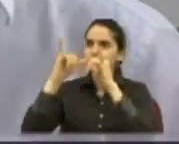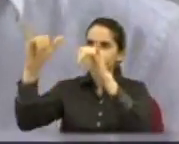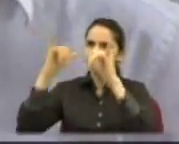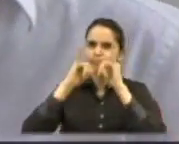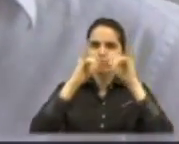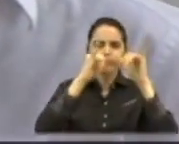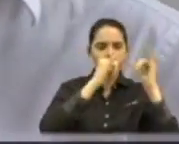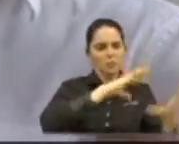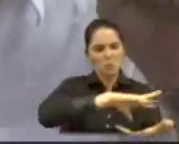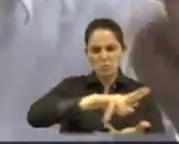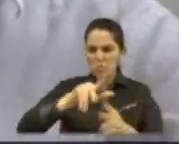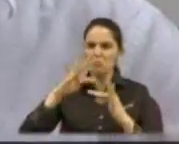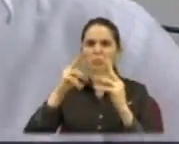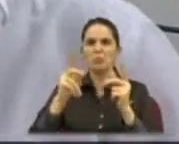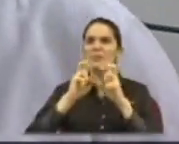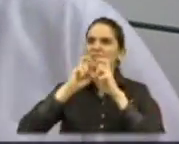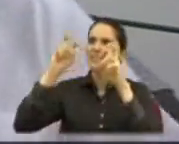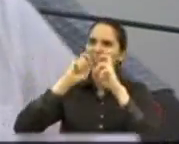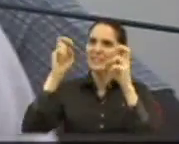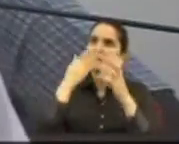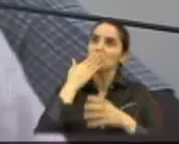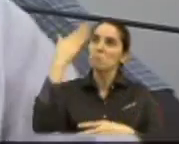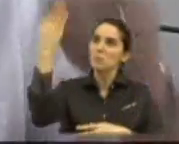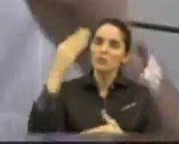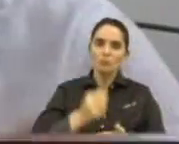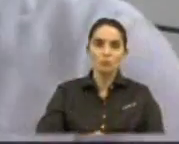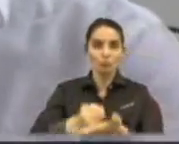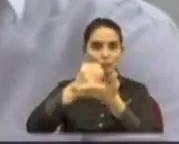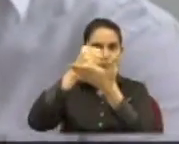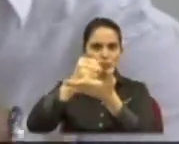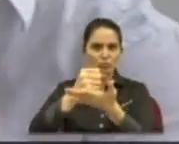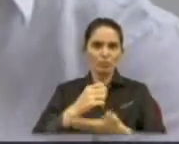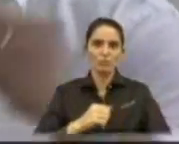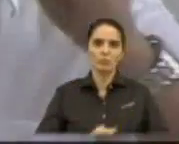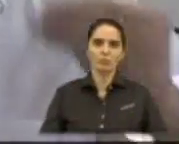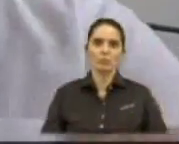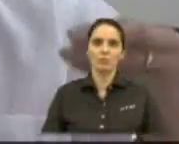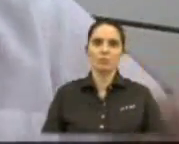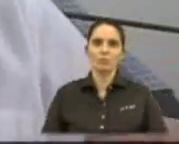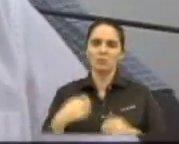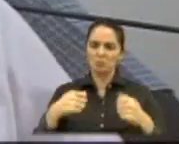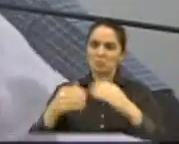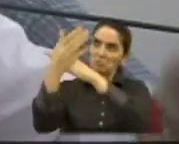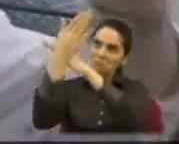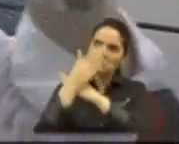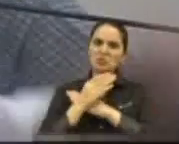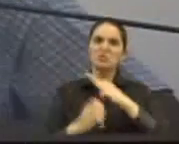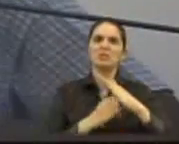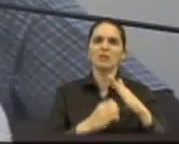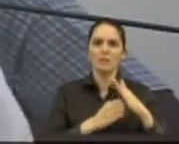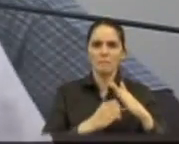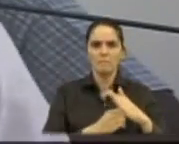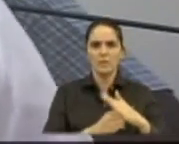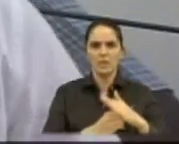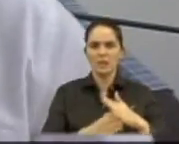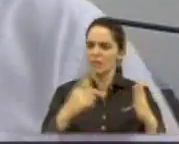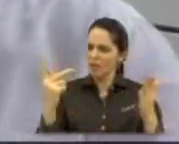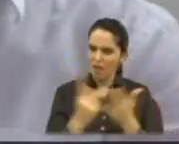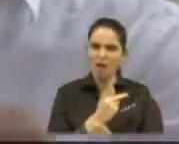Nós temos que gritar e pedir socorro e pedir unidade. Nós precisamos que essa empresa seja